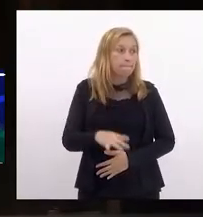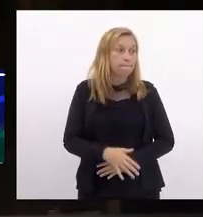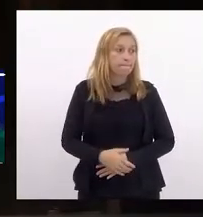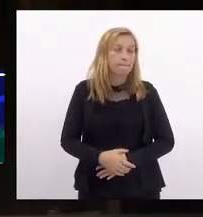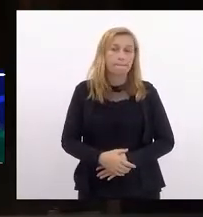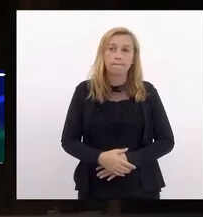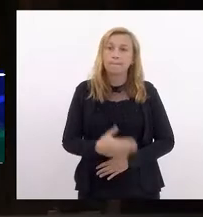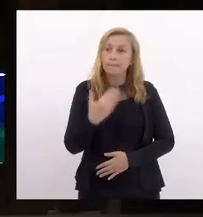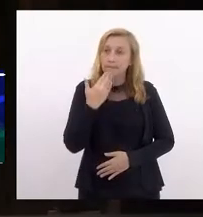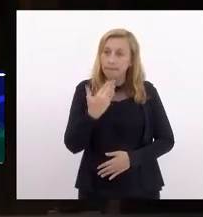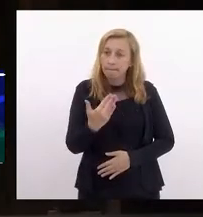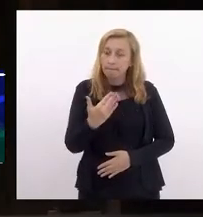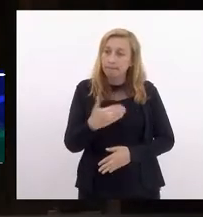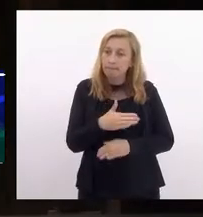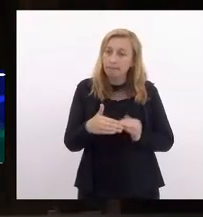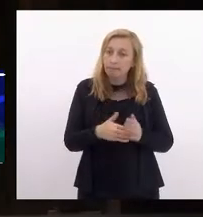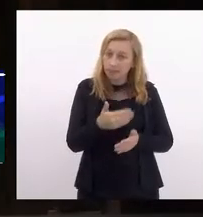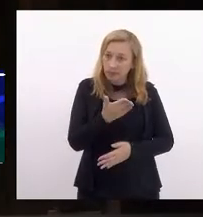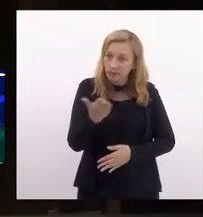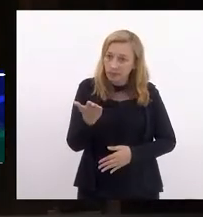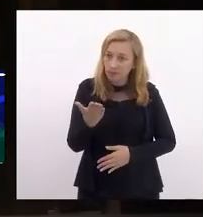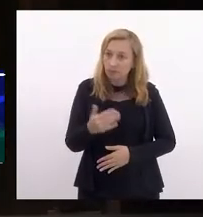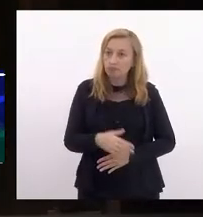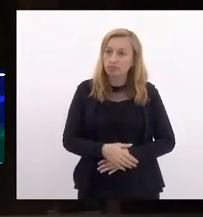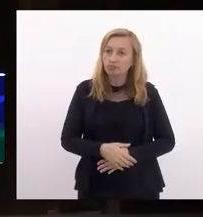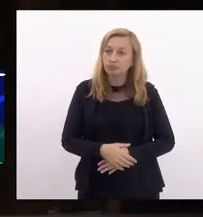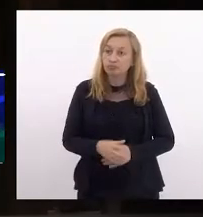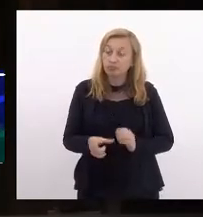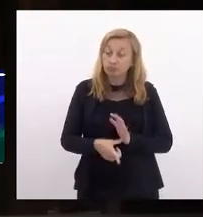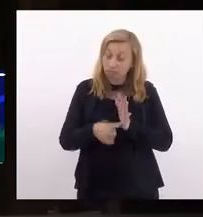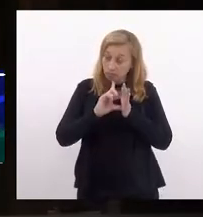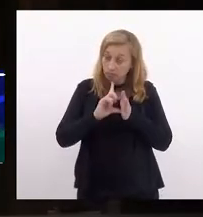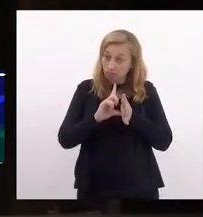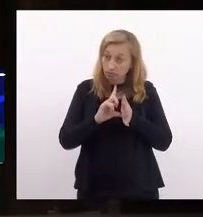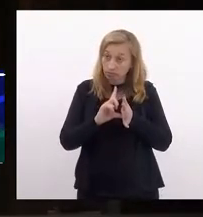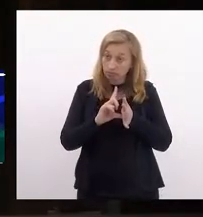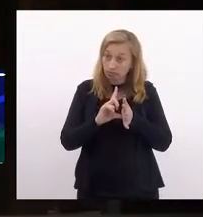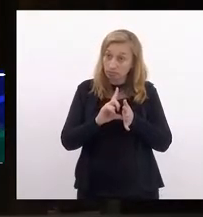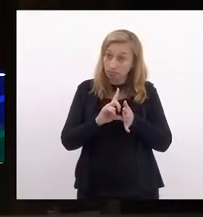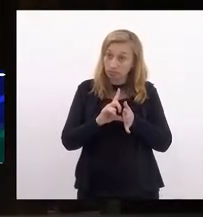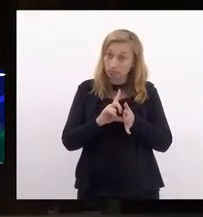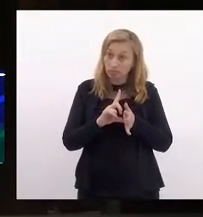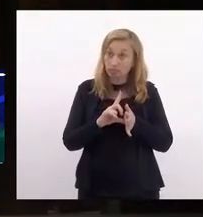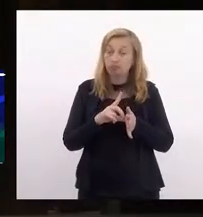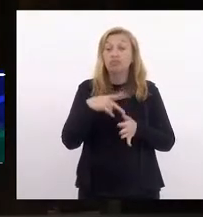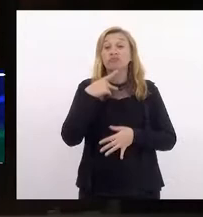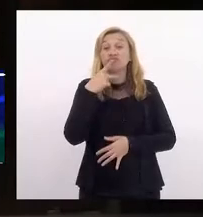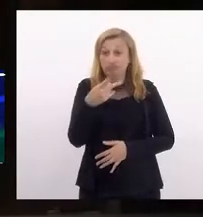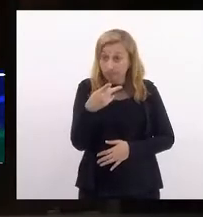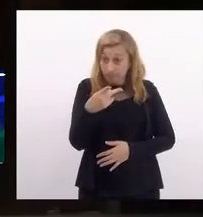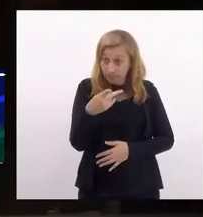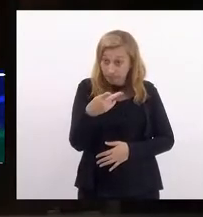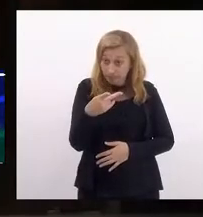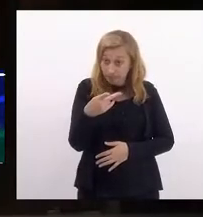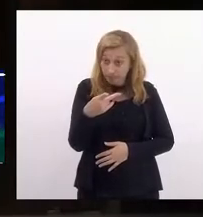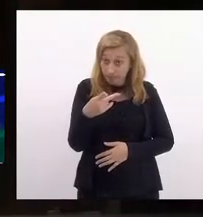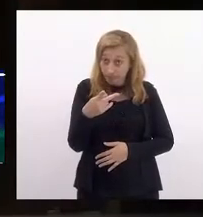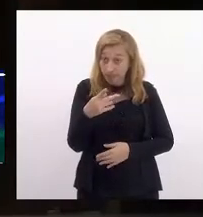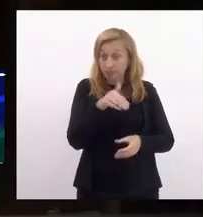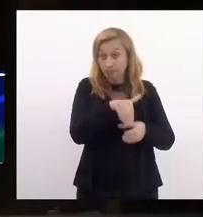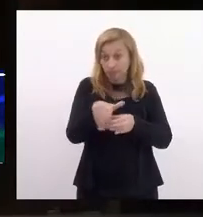e peço a todos vocês que antes de colocarem para fora para os seus